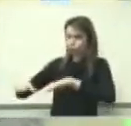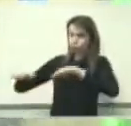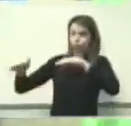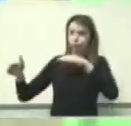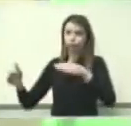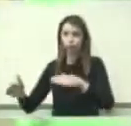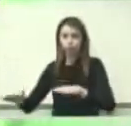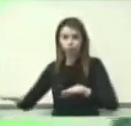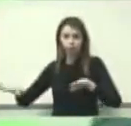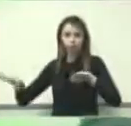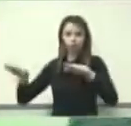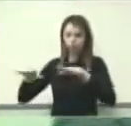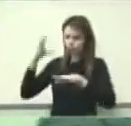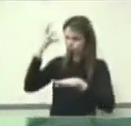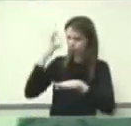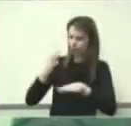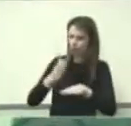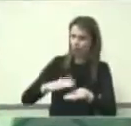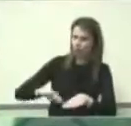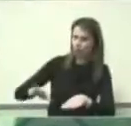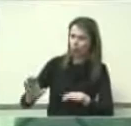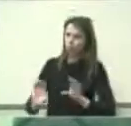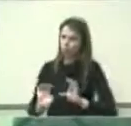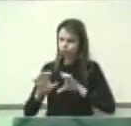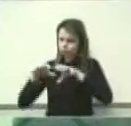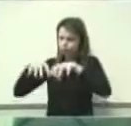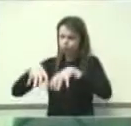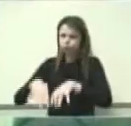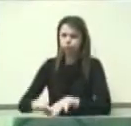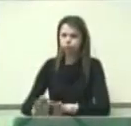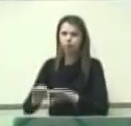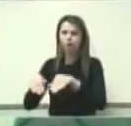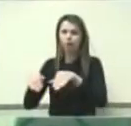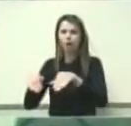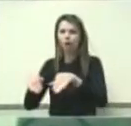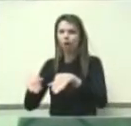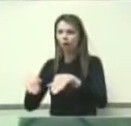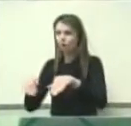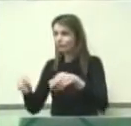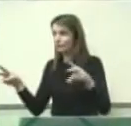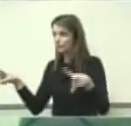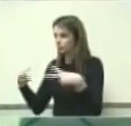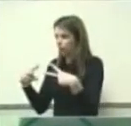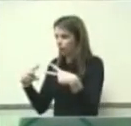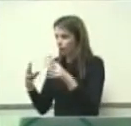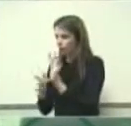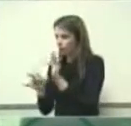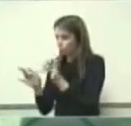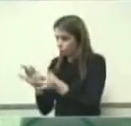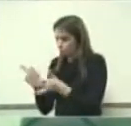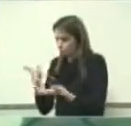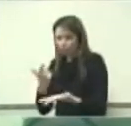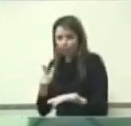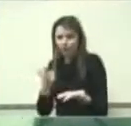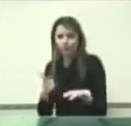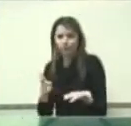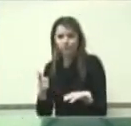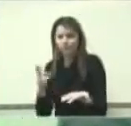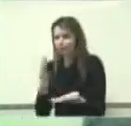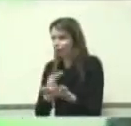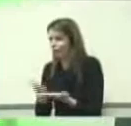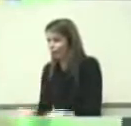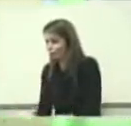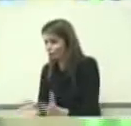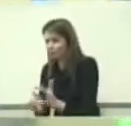e foi sacudindo e levantando ondas fortes de novo e agora Eles olharam Jesus não tá no barco antes Jesus